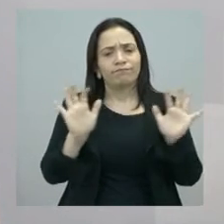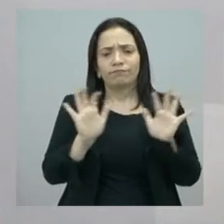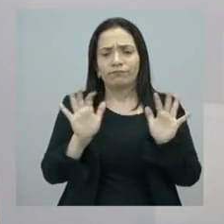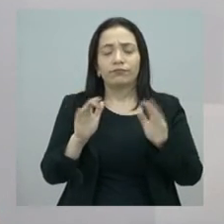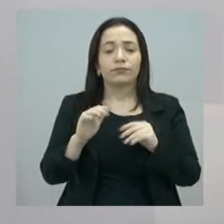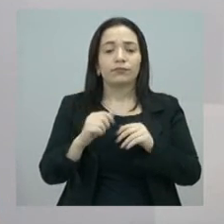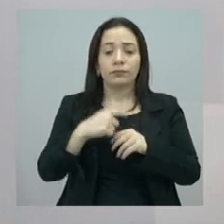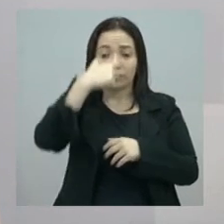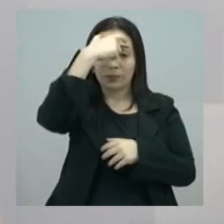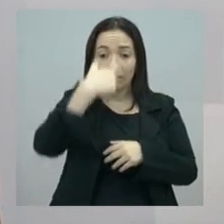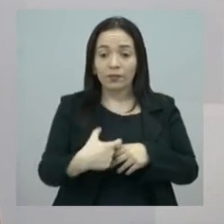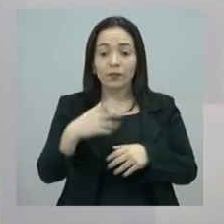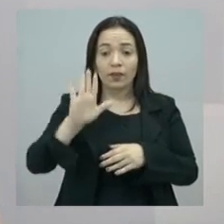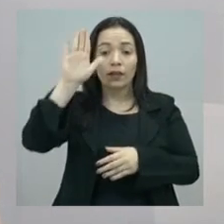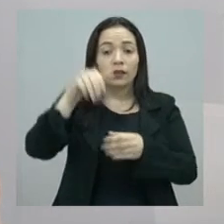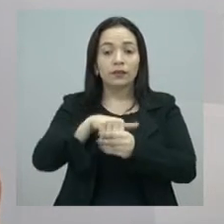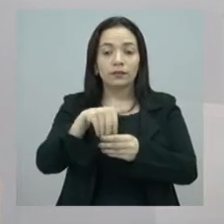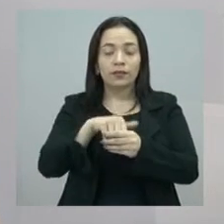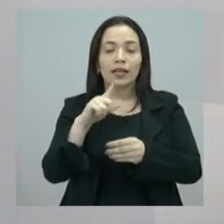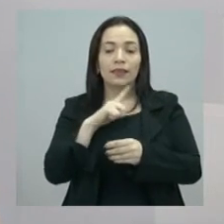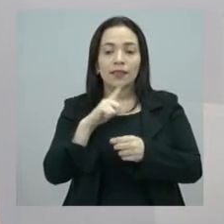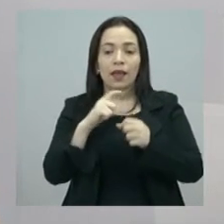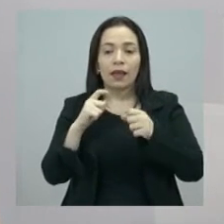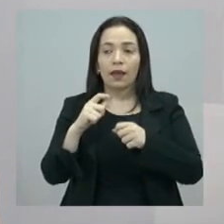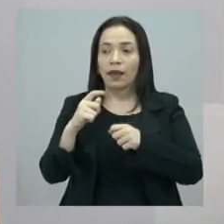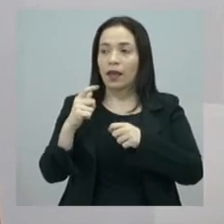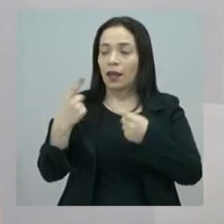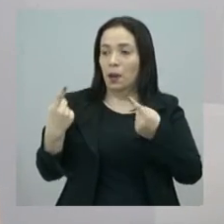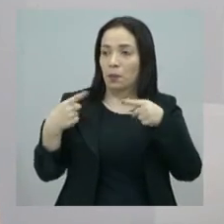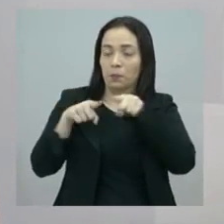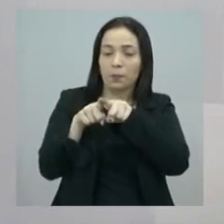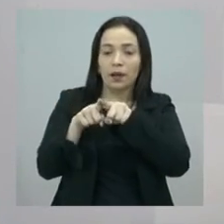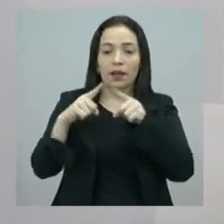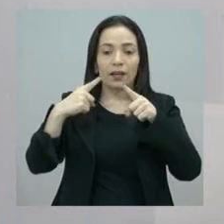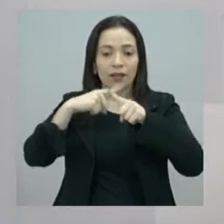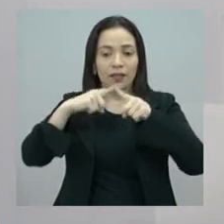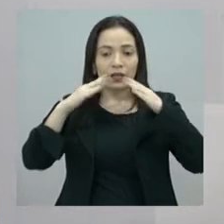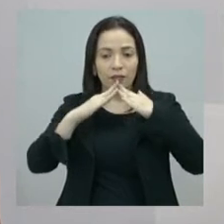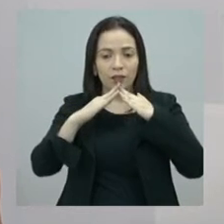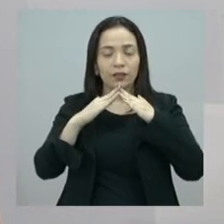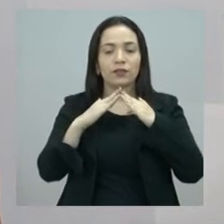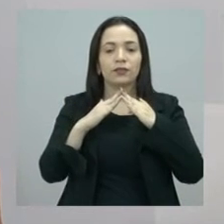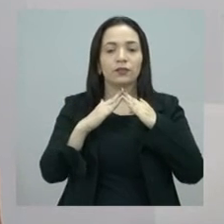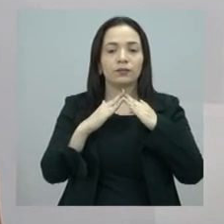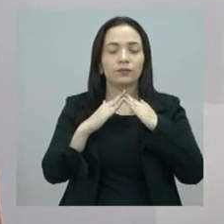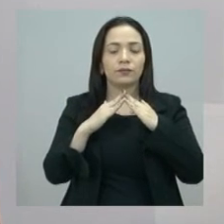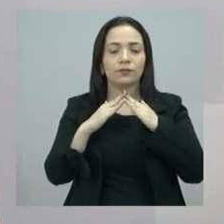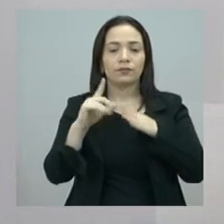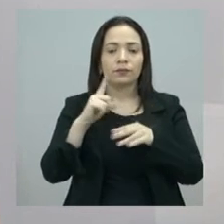uma base de apoio, que é uma igreja, que tem